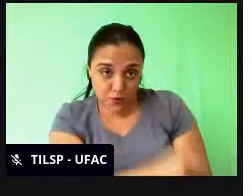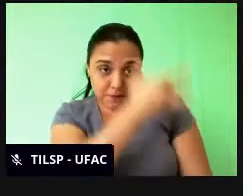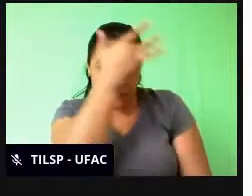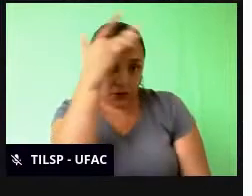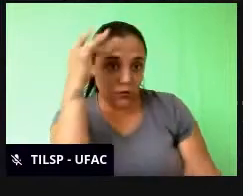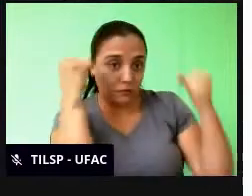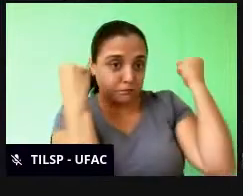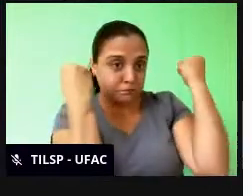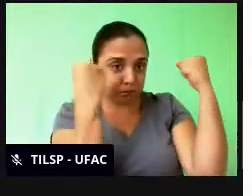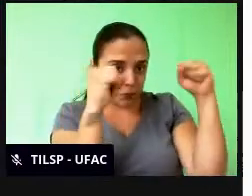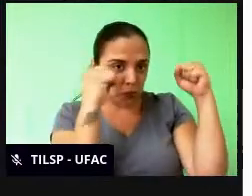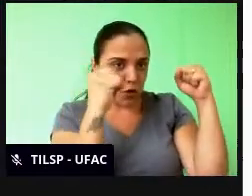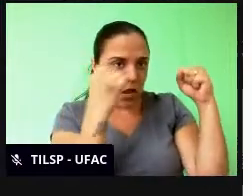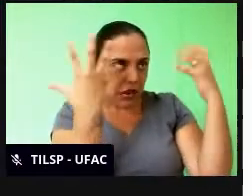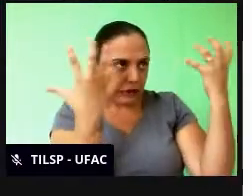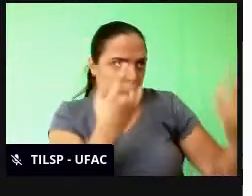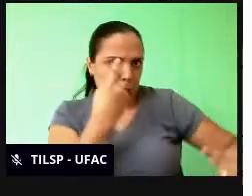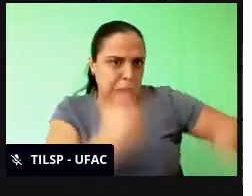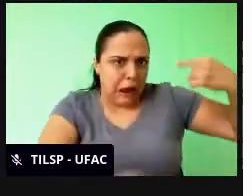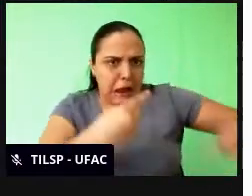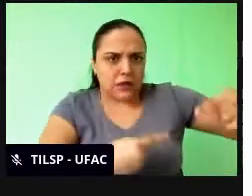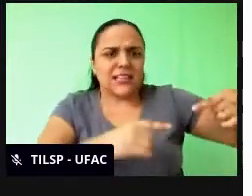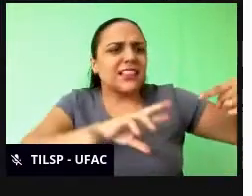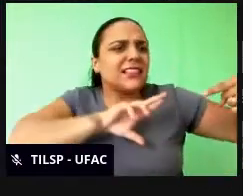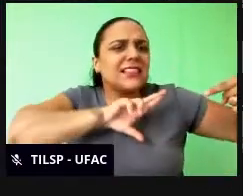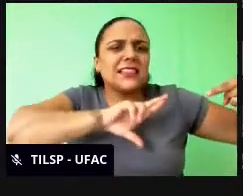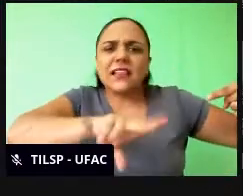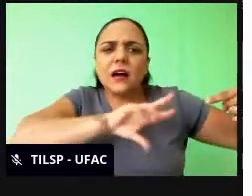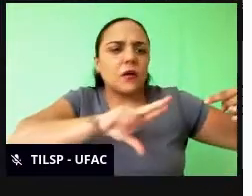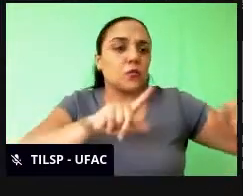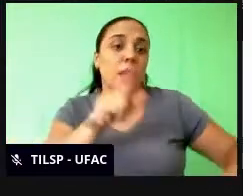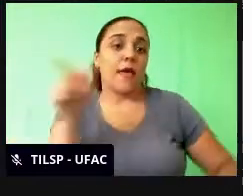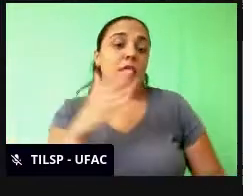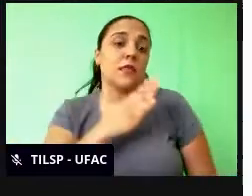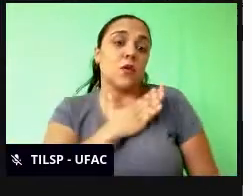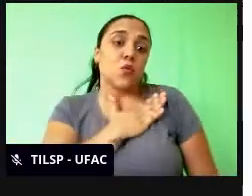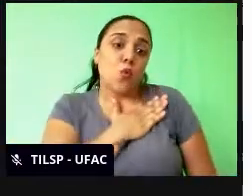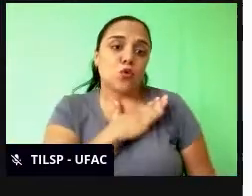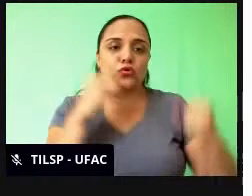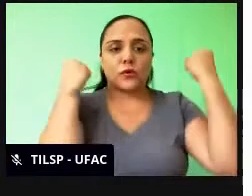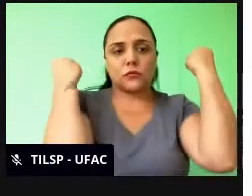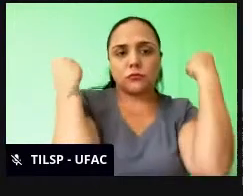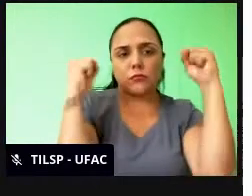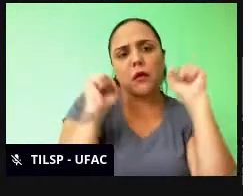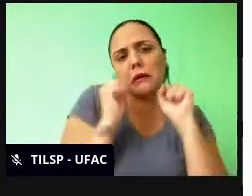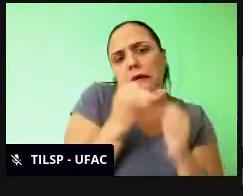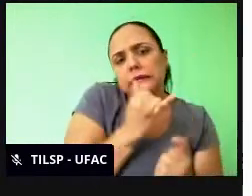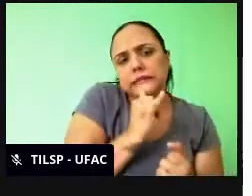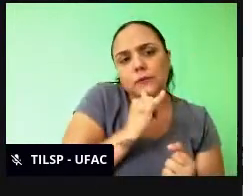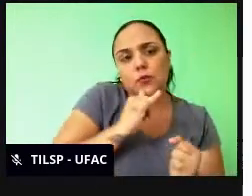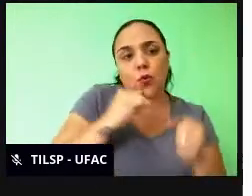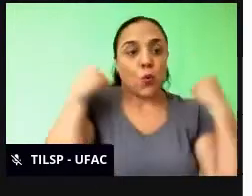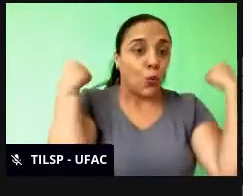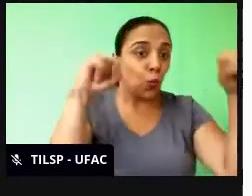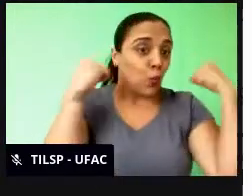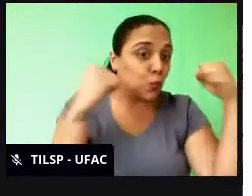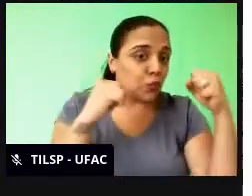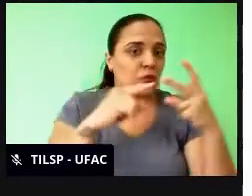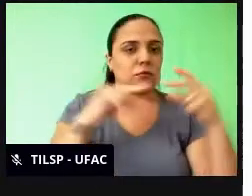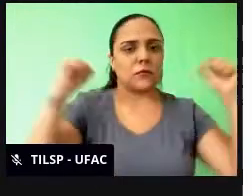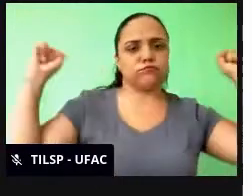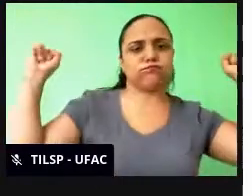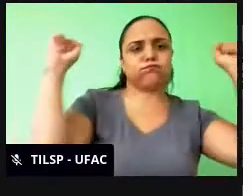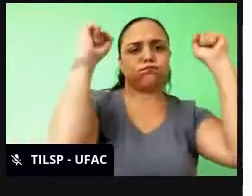não visa a competição, mas ele pratica, né, algum exercício físico. Pode ser uma corrida, pode ser uma musculação,